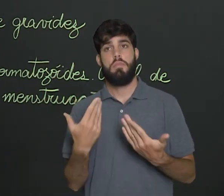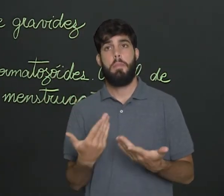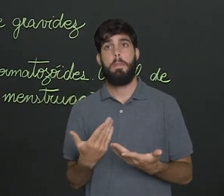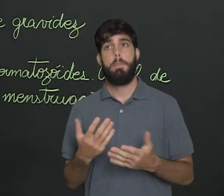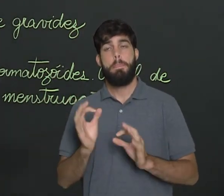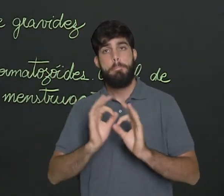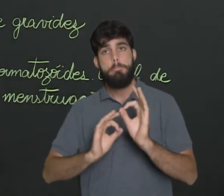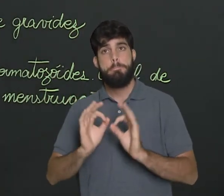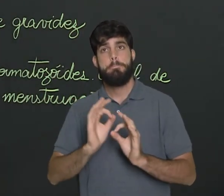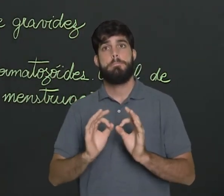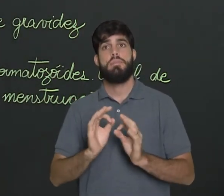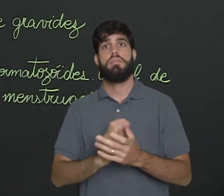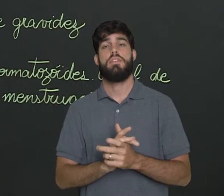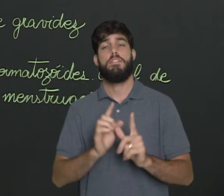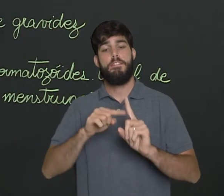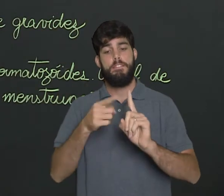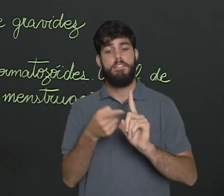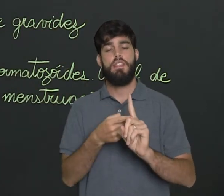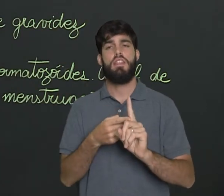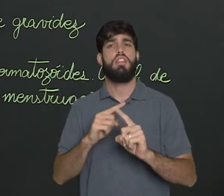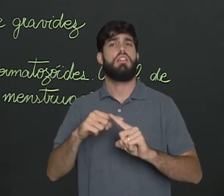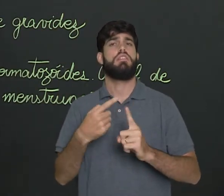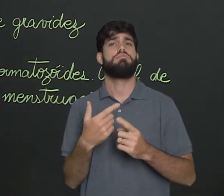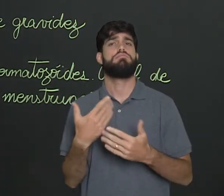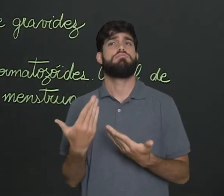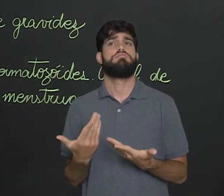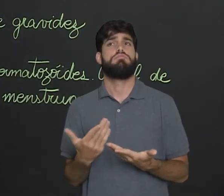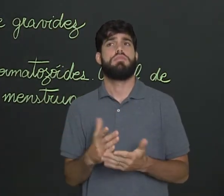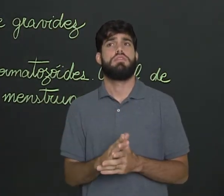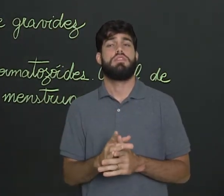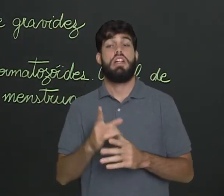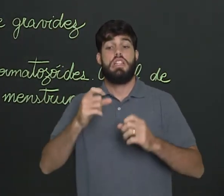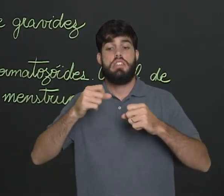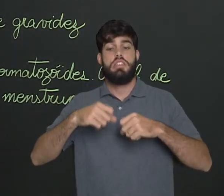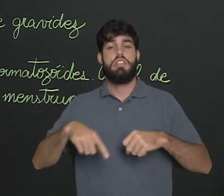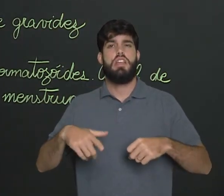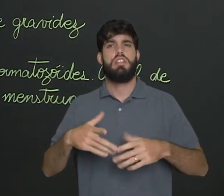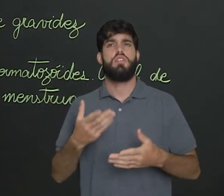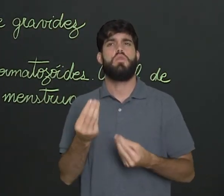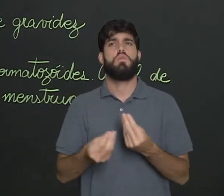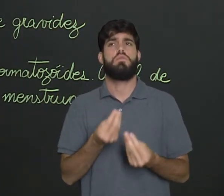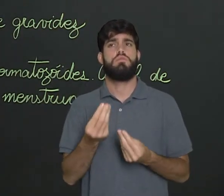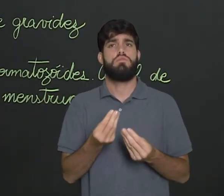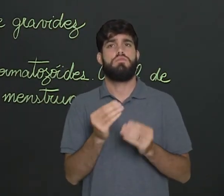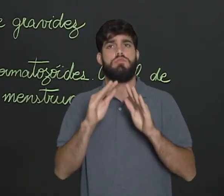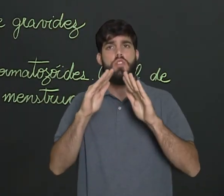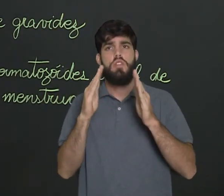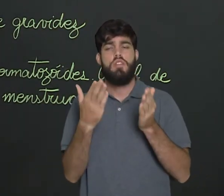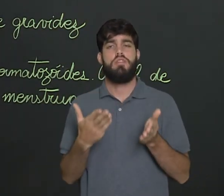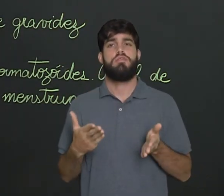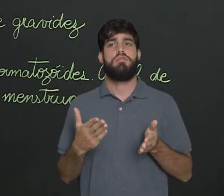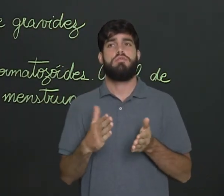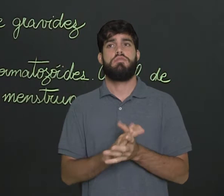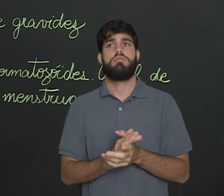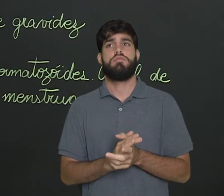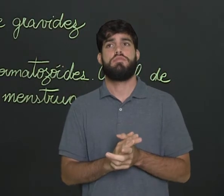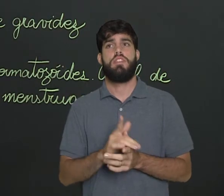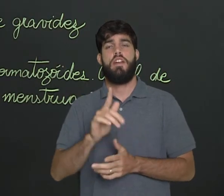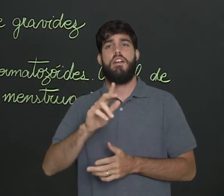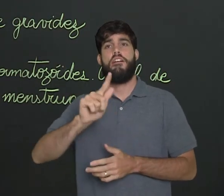embrião. Então, útero, menstruação e gravidez. Mas e aí? E essa saída? Essa saída é por esse